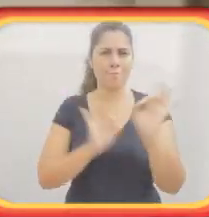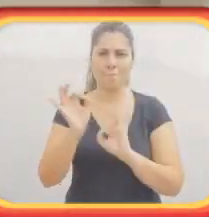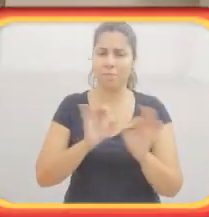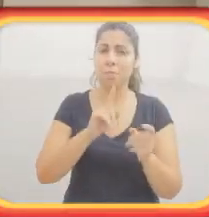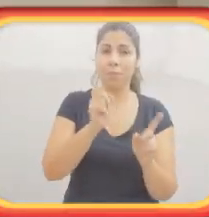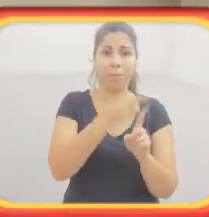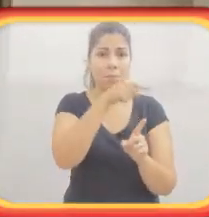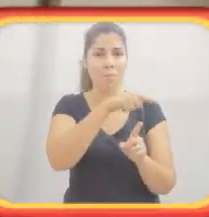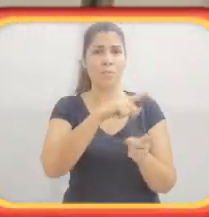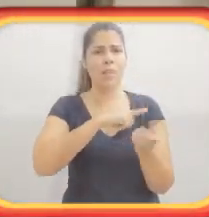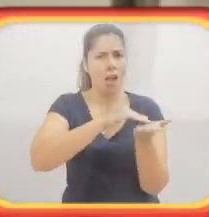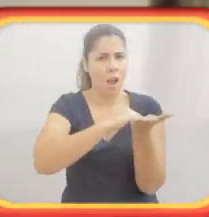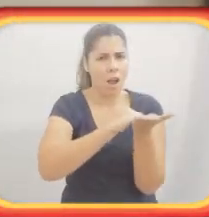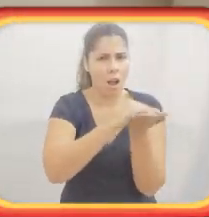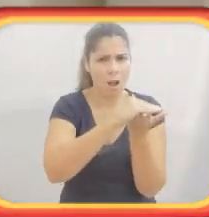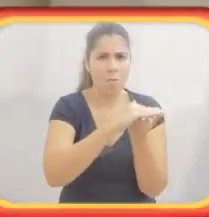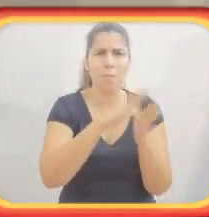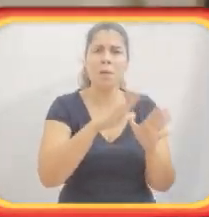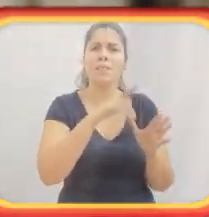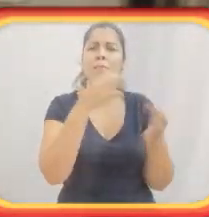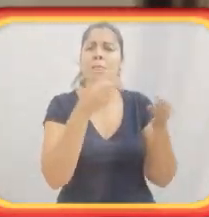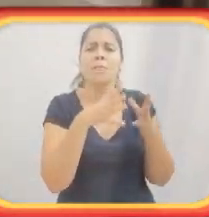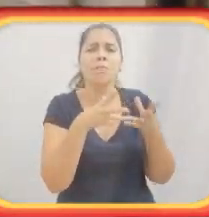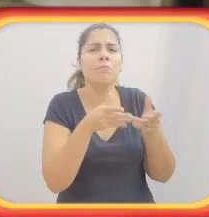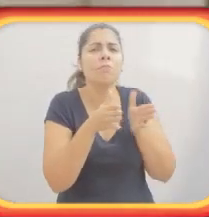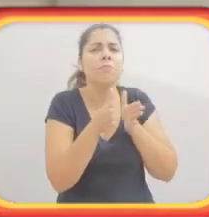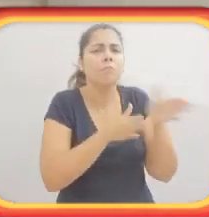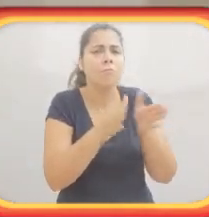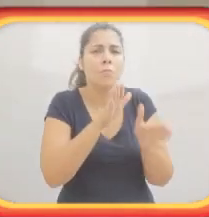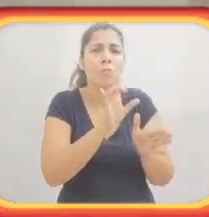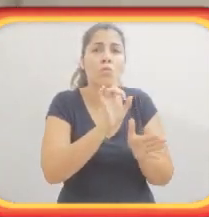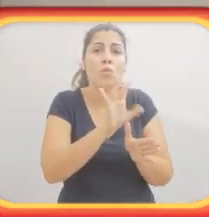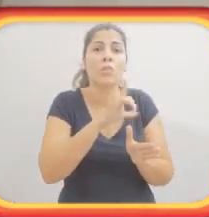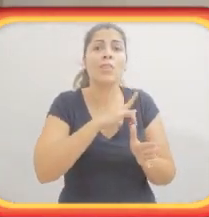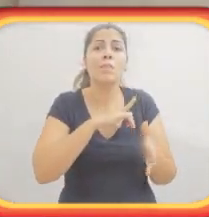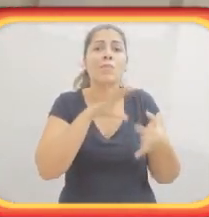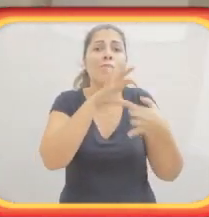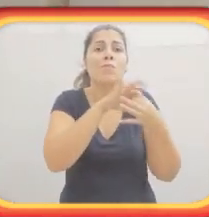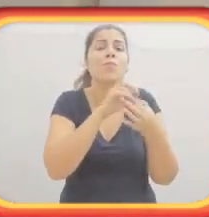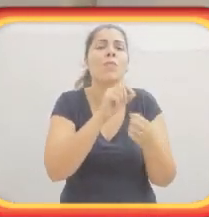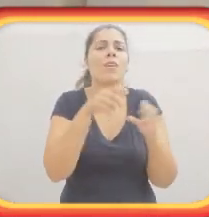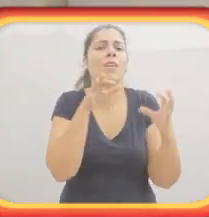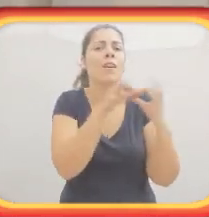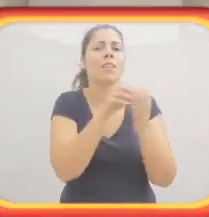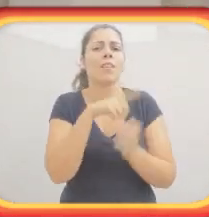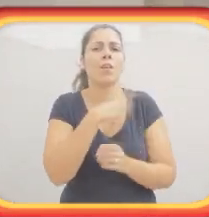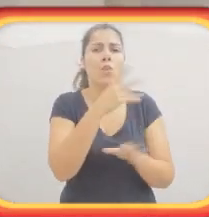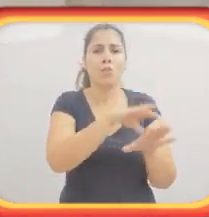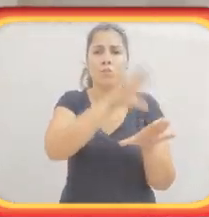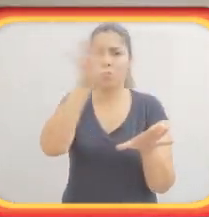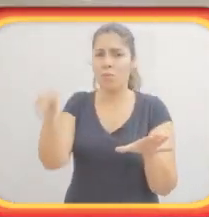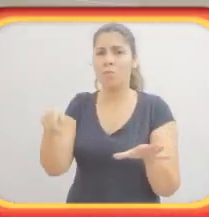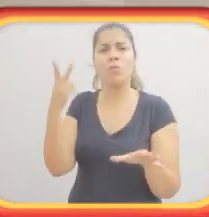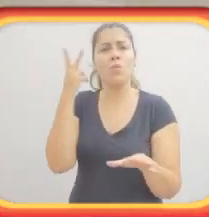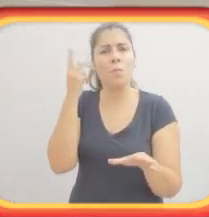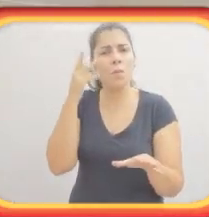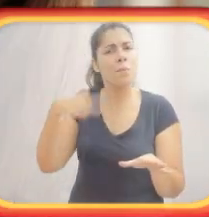são perfeitamente planos. No primeiro núcleo há uma rampa, mas é perfeitamente